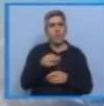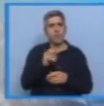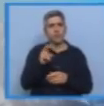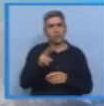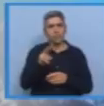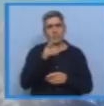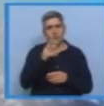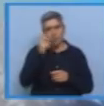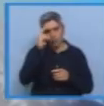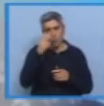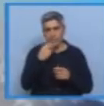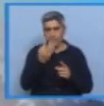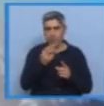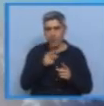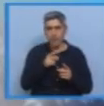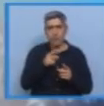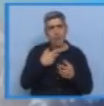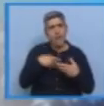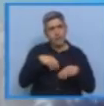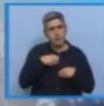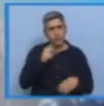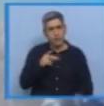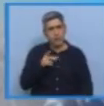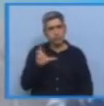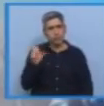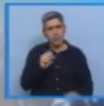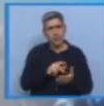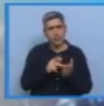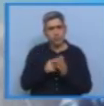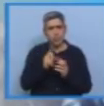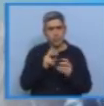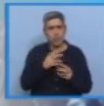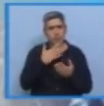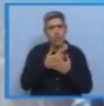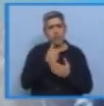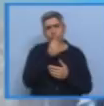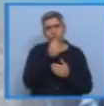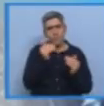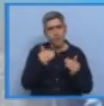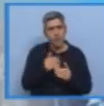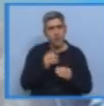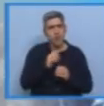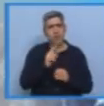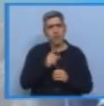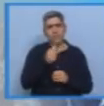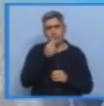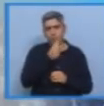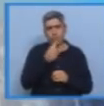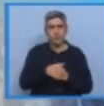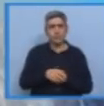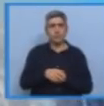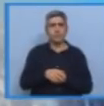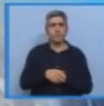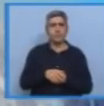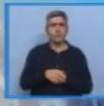este conceito, dizia é aceitável recorrer a estas tecnologias para aliviar o sofrimento. Ninguém deve sofrer. E,